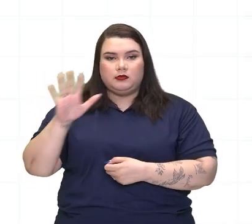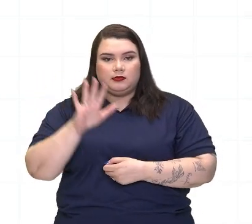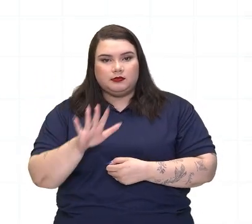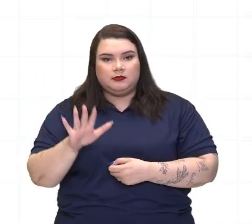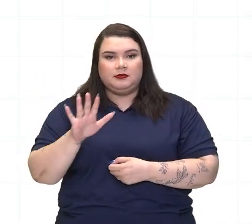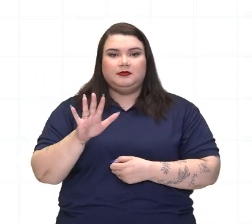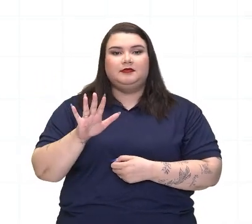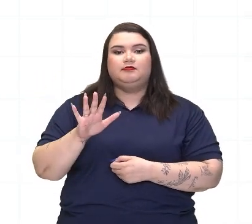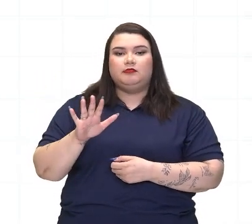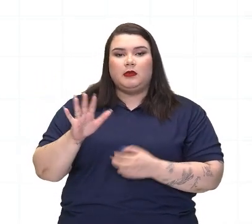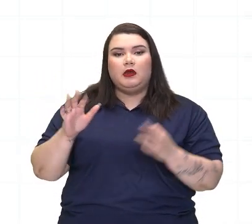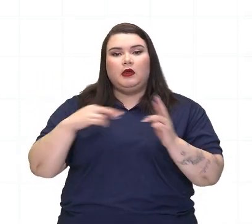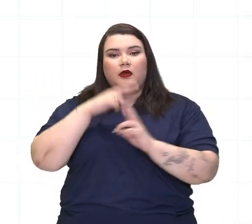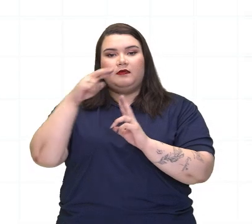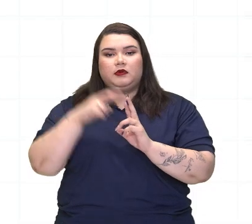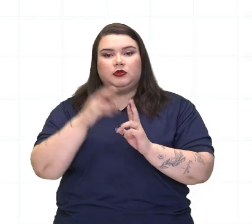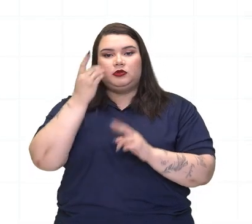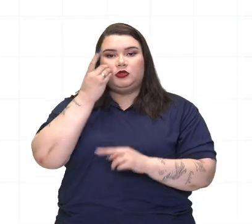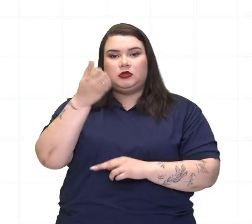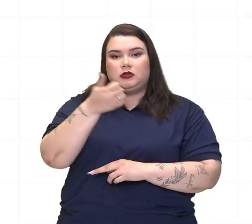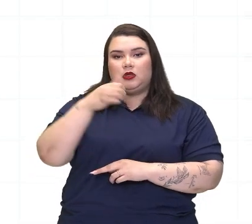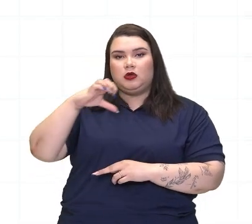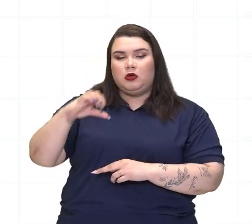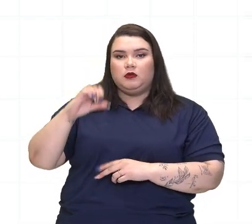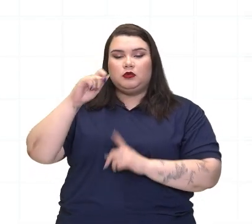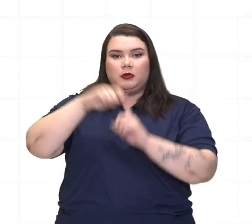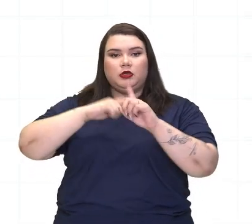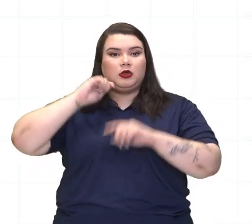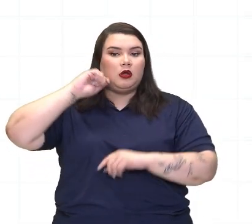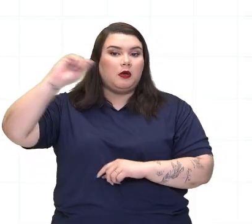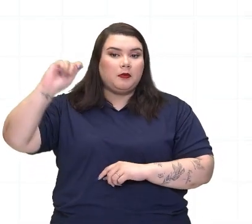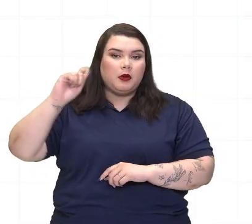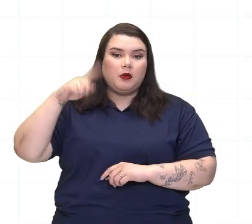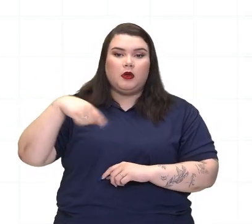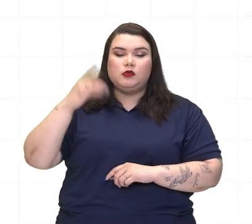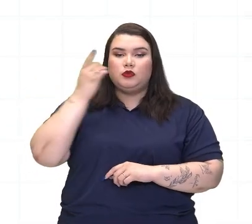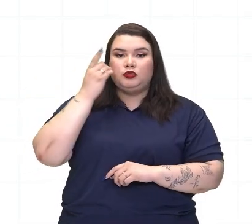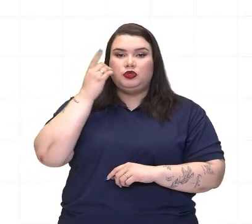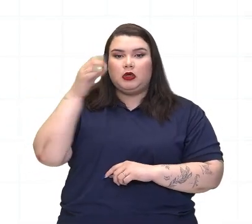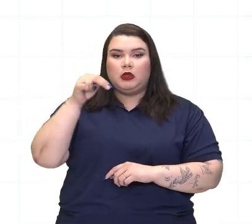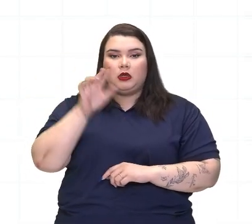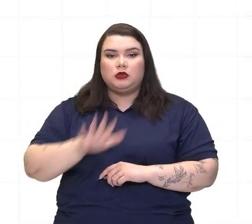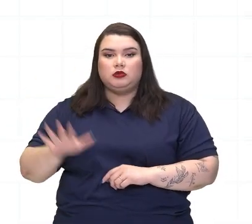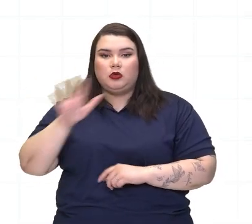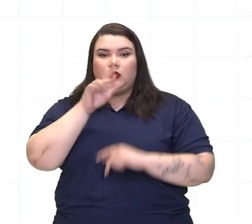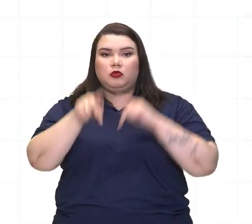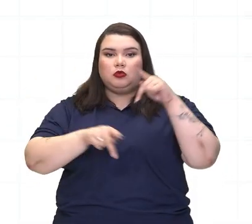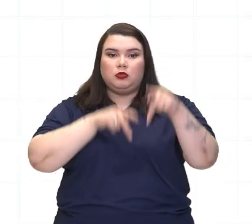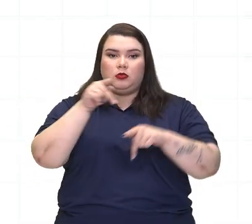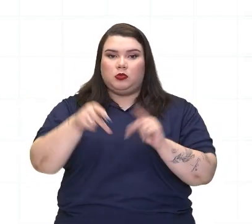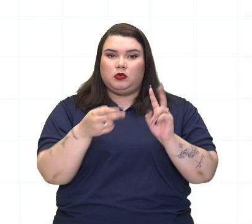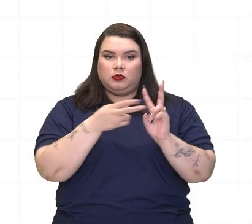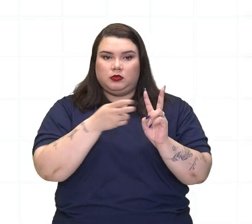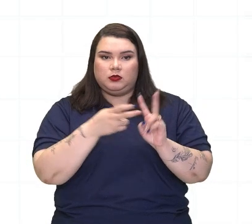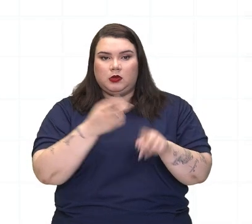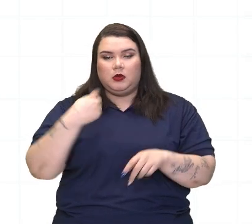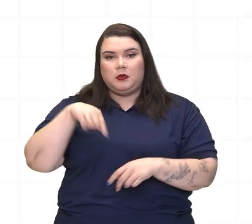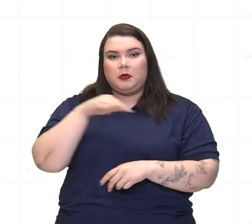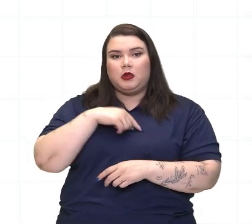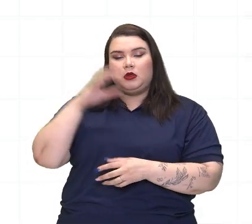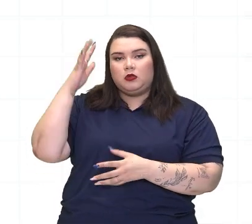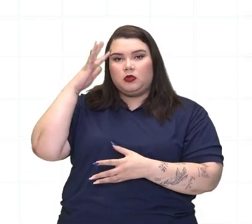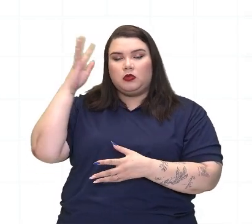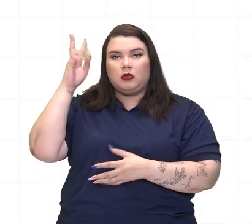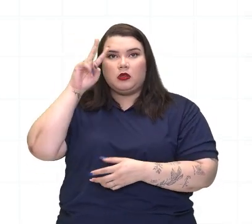ilustração falando sobre o 19 de abril, que é o Dia dos Povos Indígenas, provavelmente feita justamente específica para a data, para que a gente relembrasse a